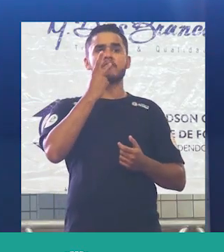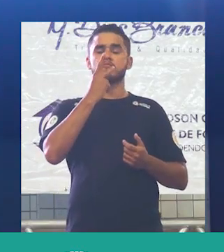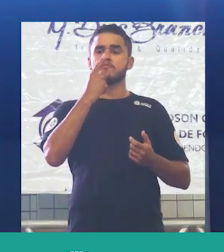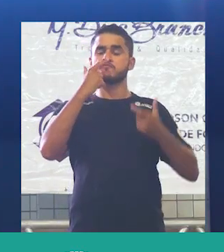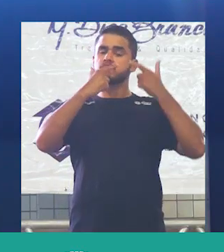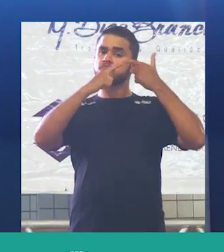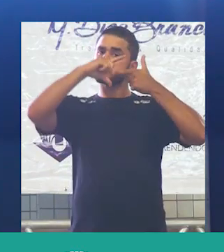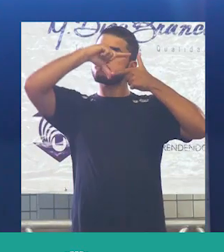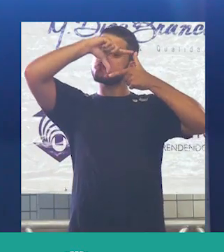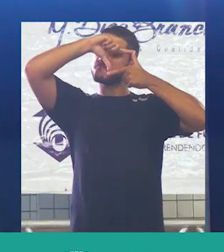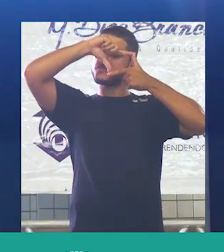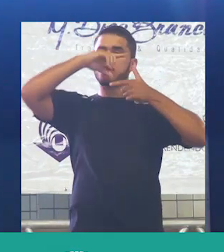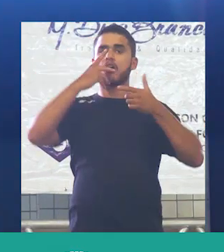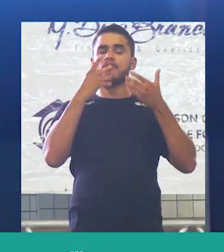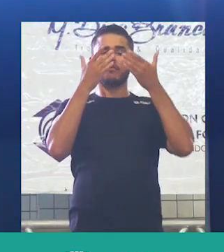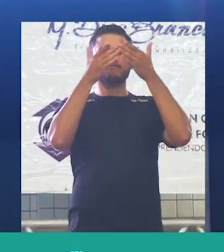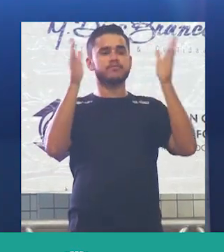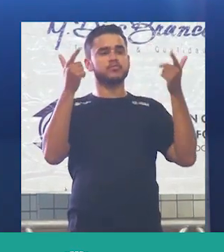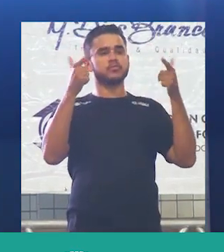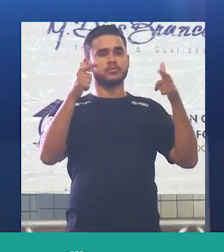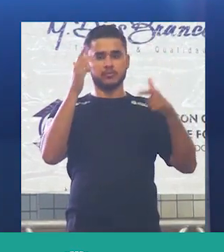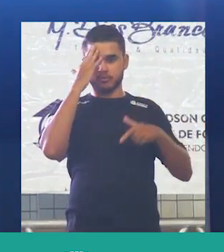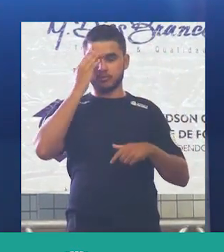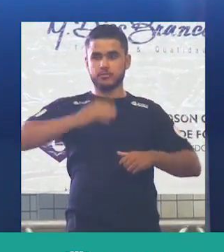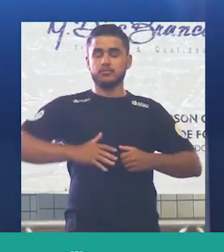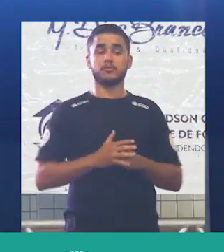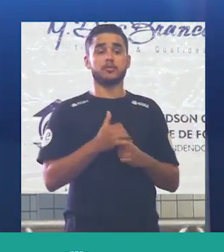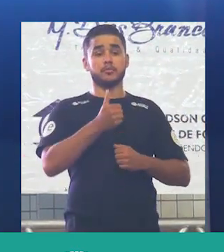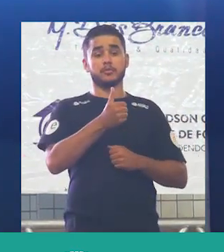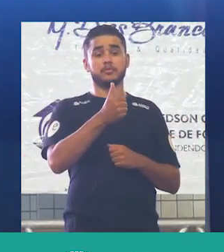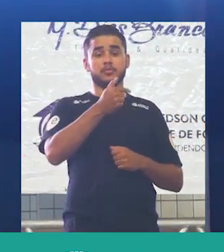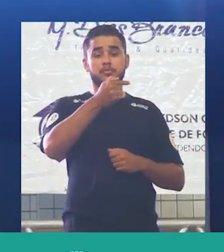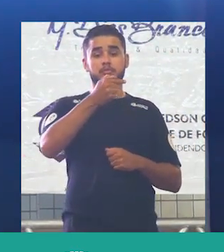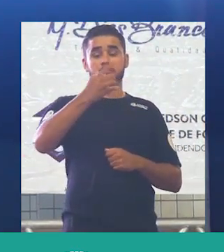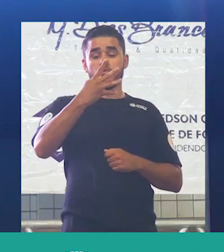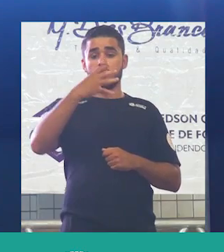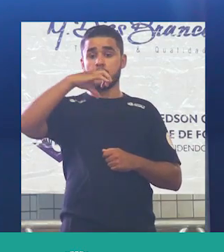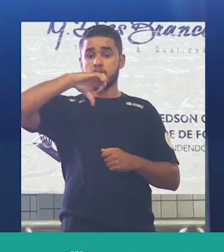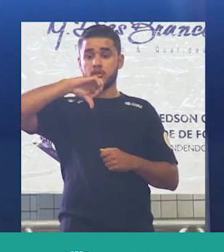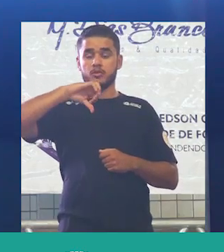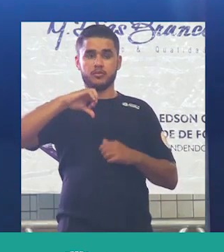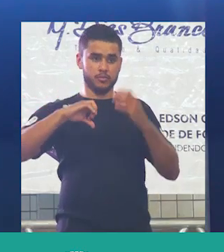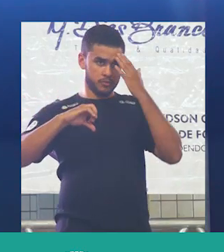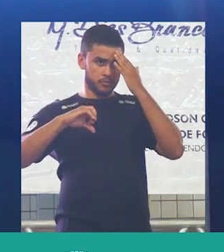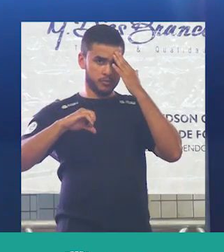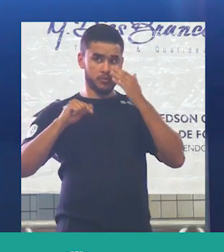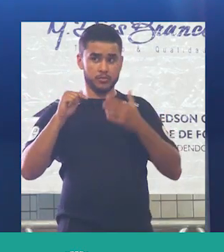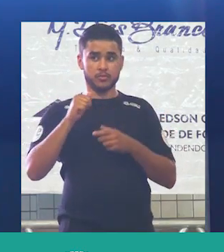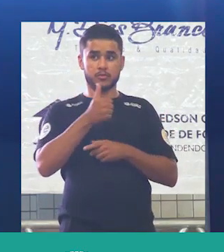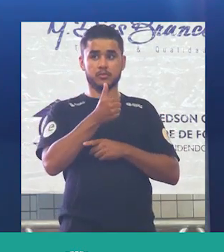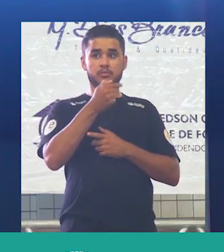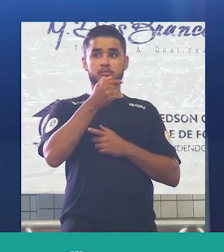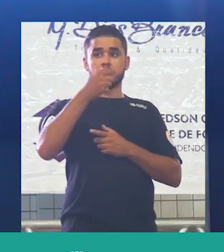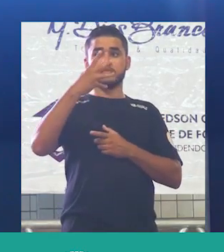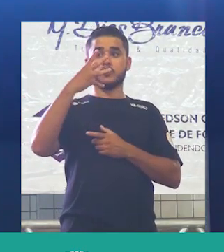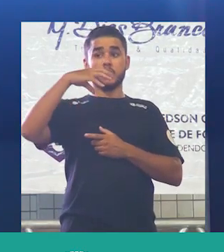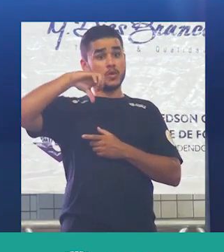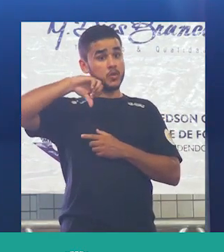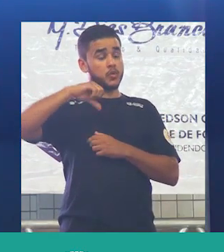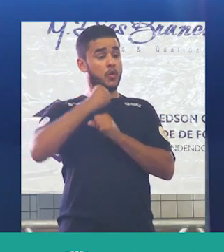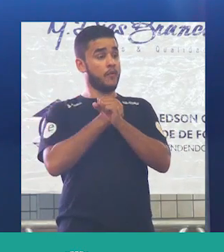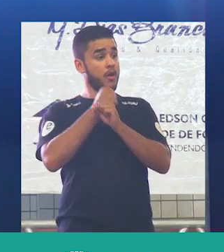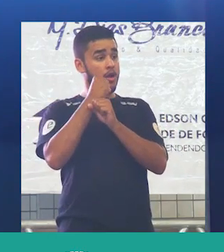Em 1749, olha que a gente já está na colonização, né? 1749, é porque o tema é um tema sobre índio.